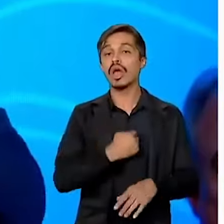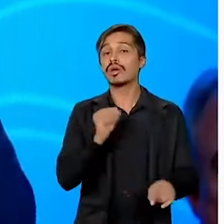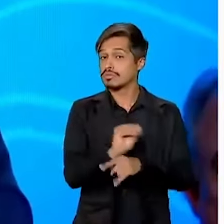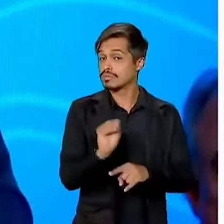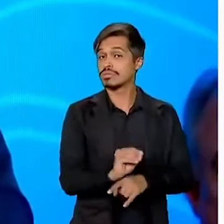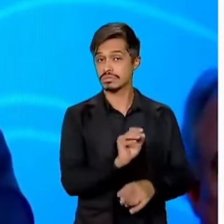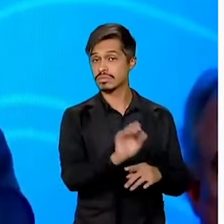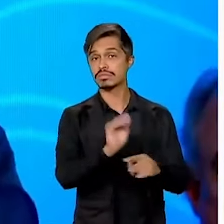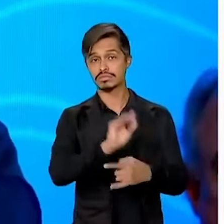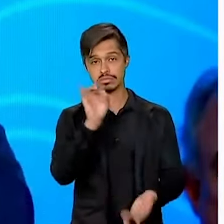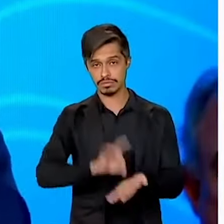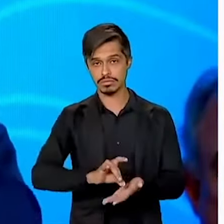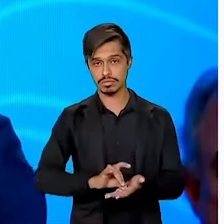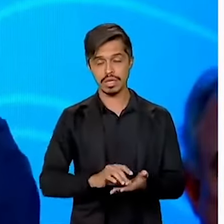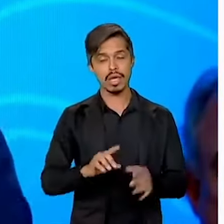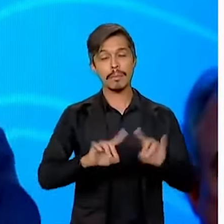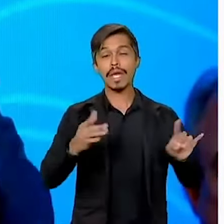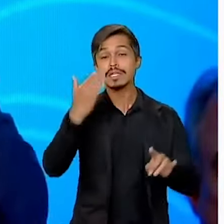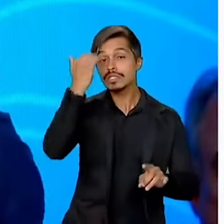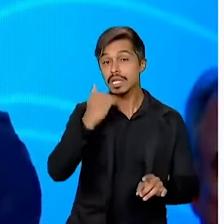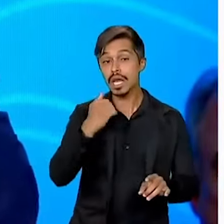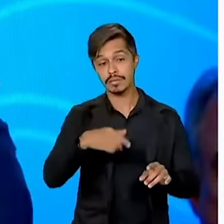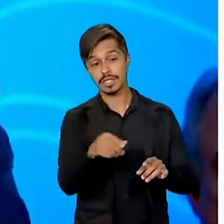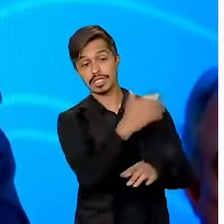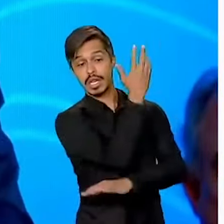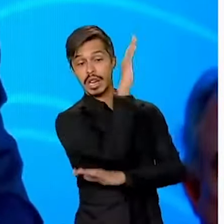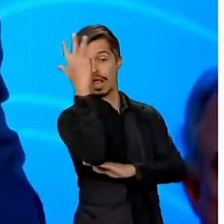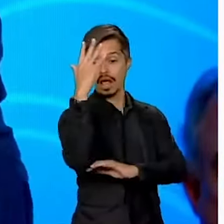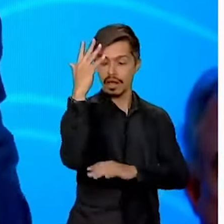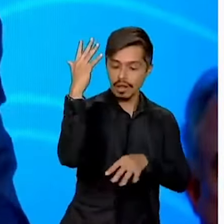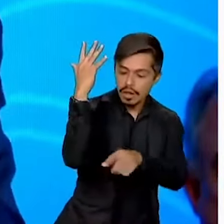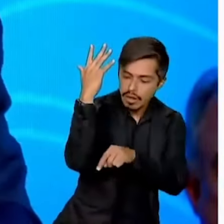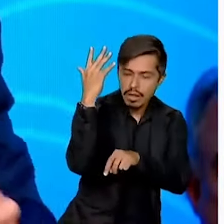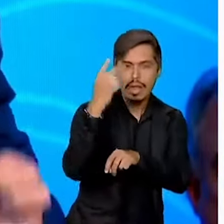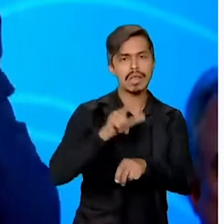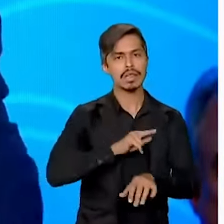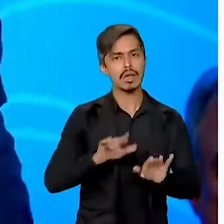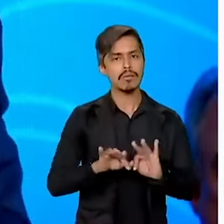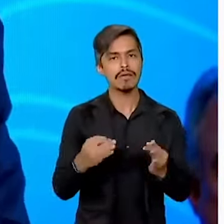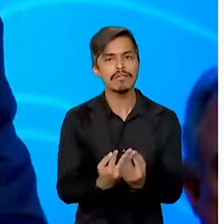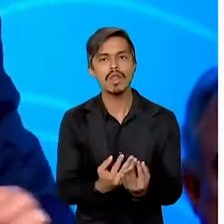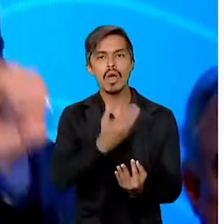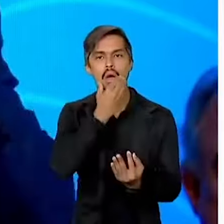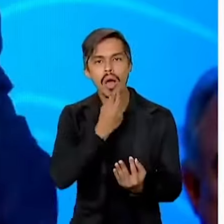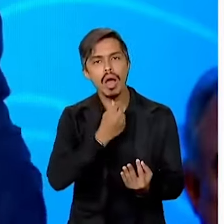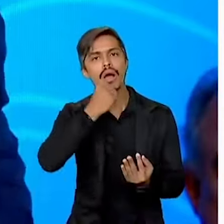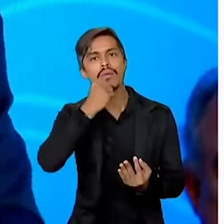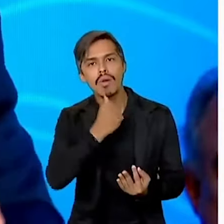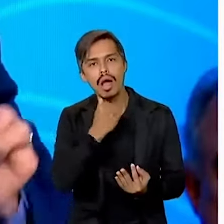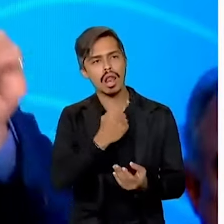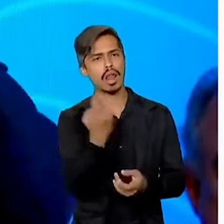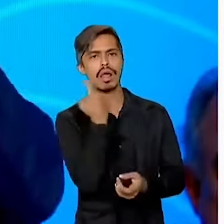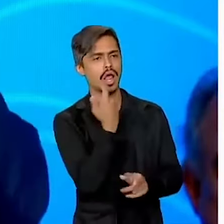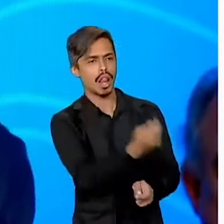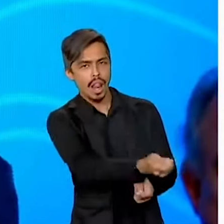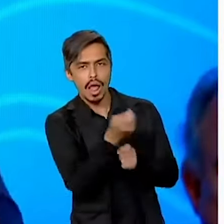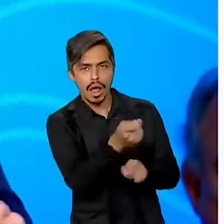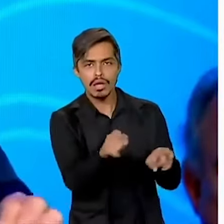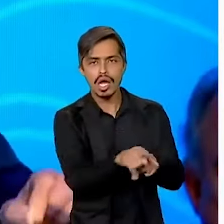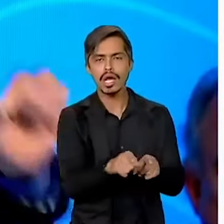preservar a Amazônia, sabendo que embaixo de cada árvore mora uma mulher, mora um homem, mora um pescador, mora